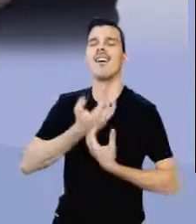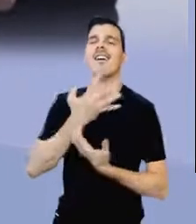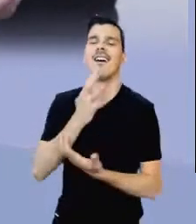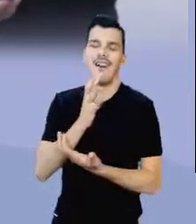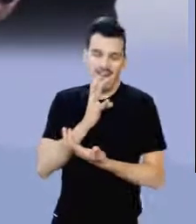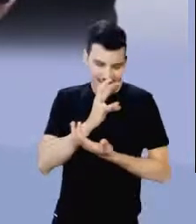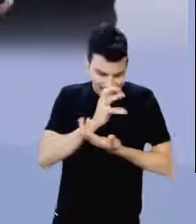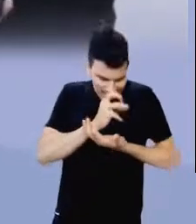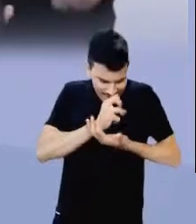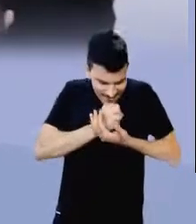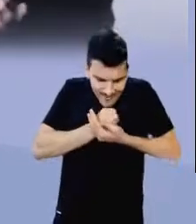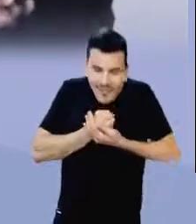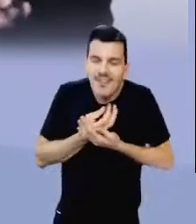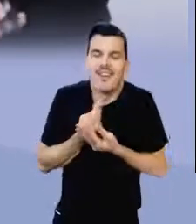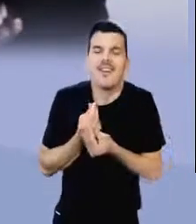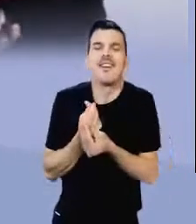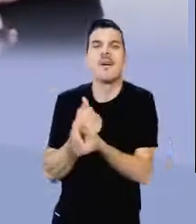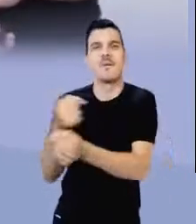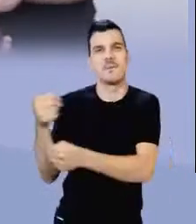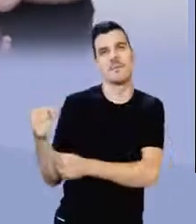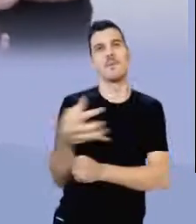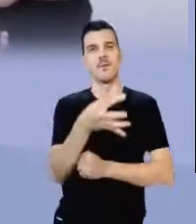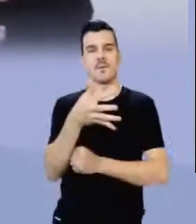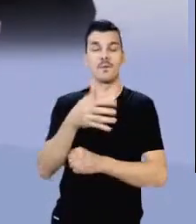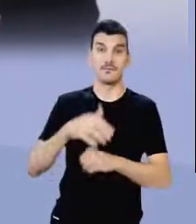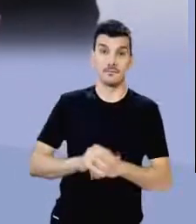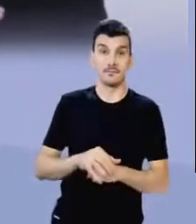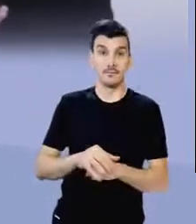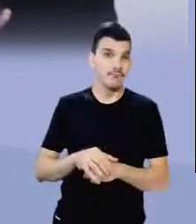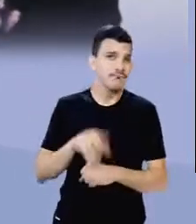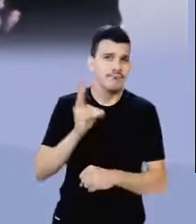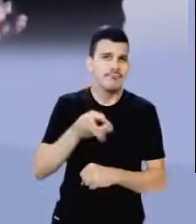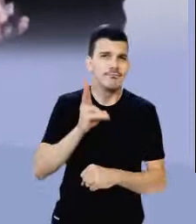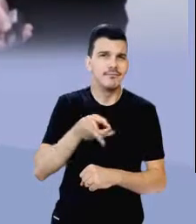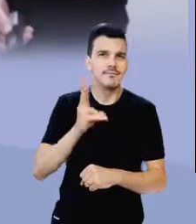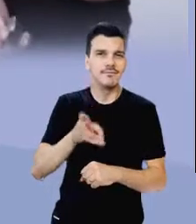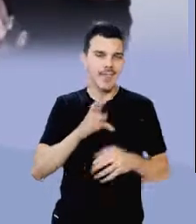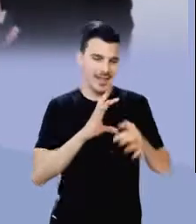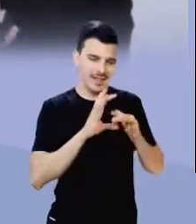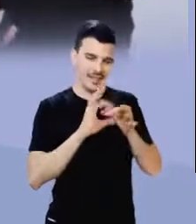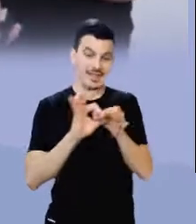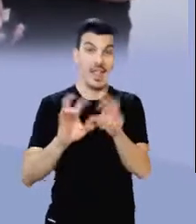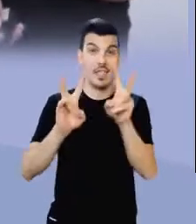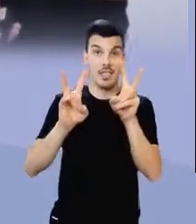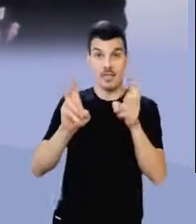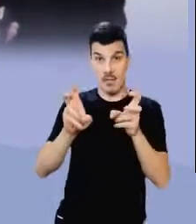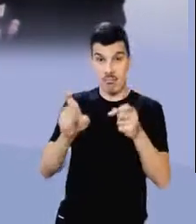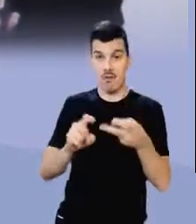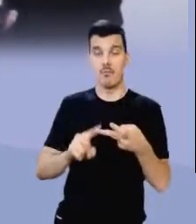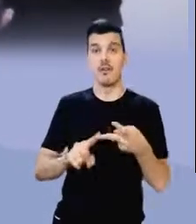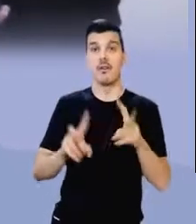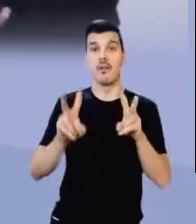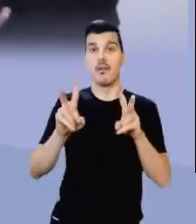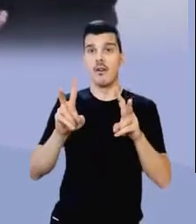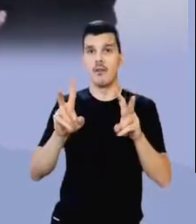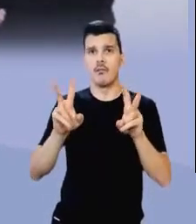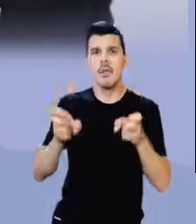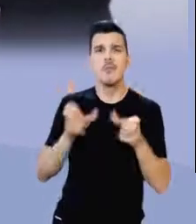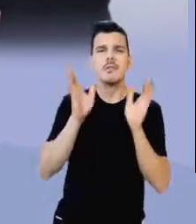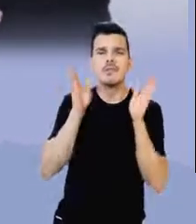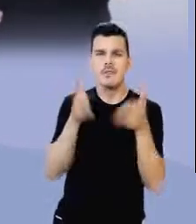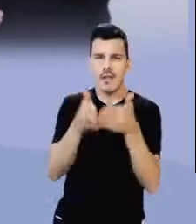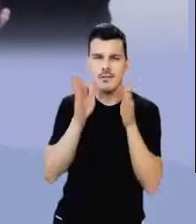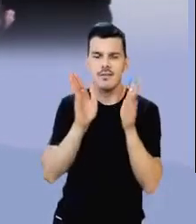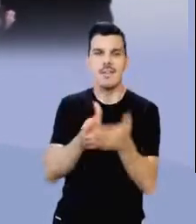ou seja, de um lirismo moderno. Ainda que sejam retomados os temas, os assuntos